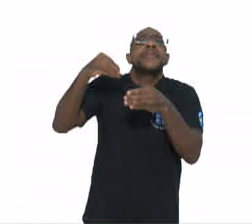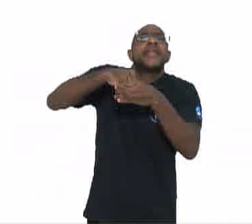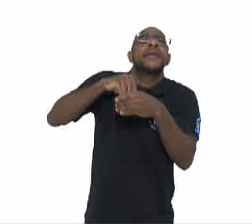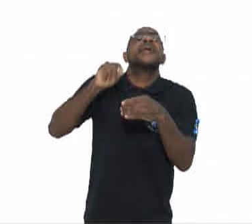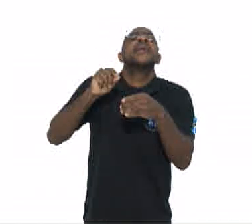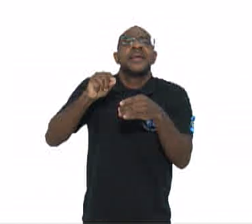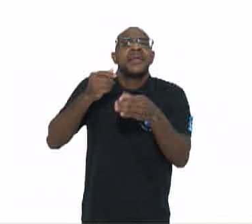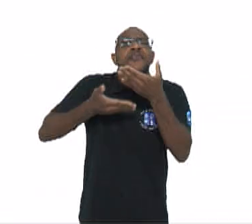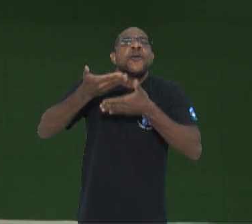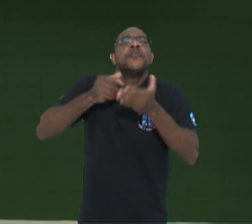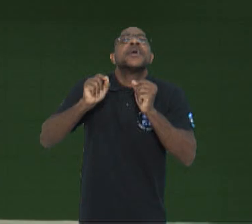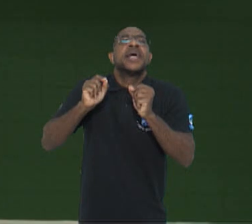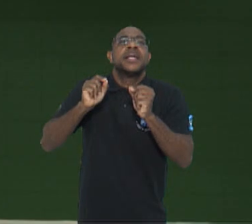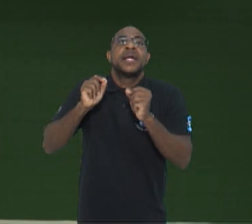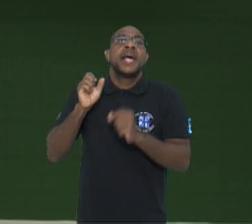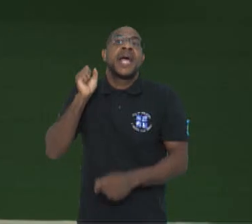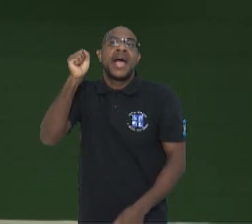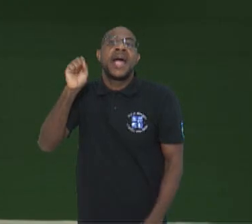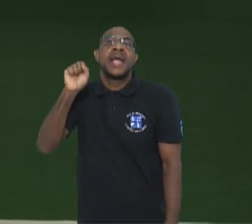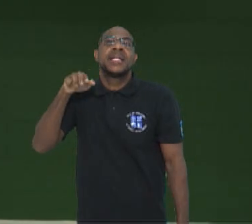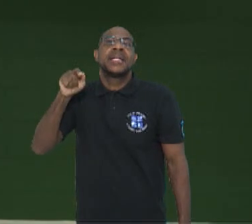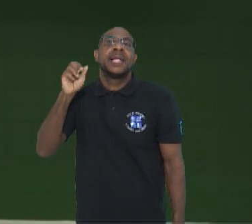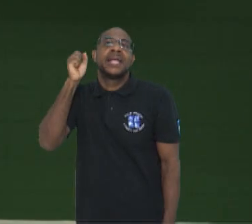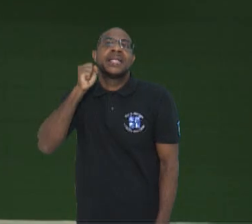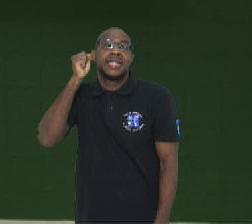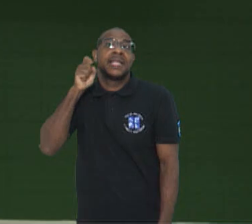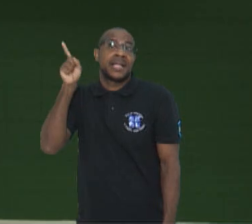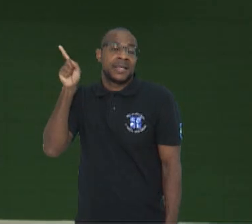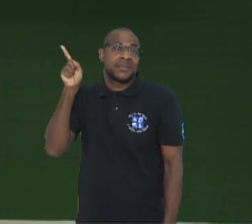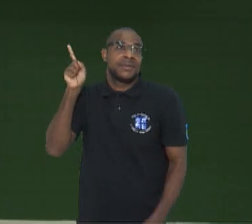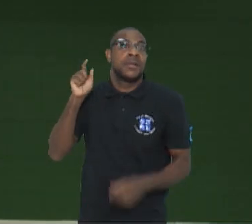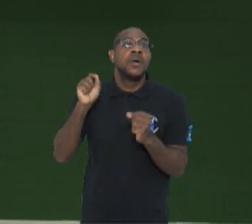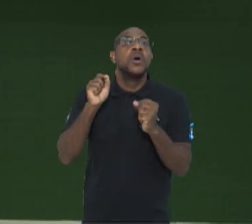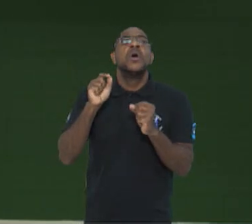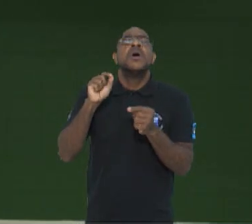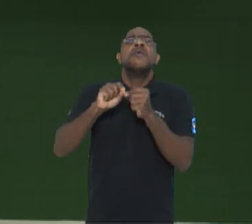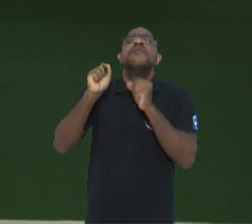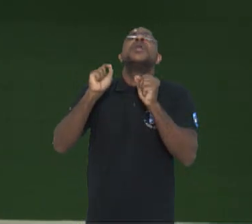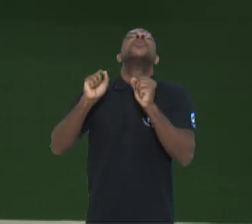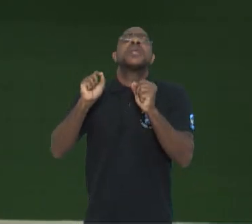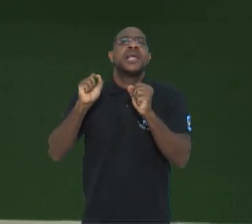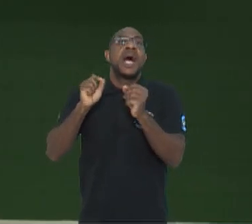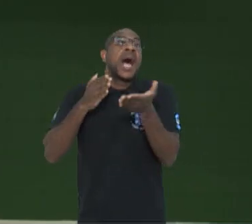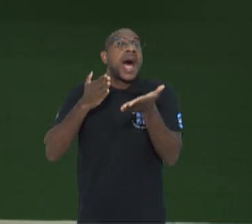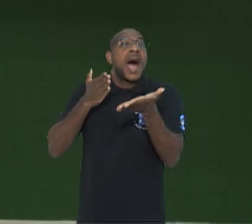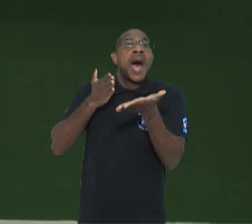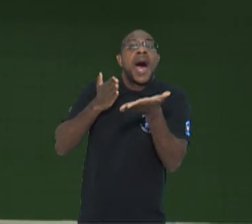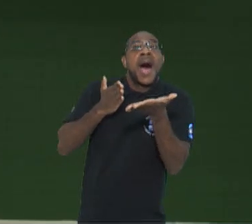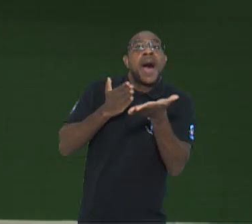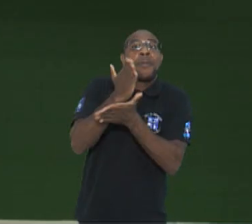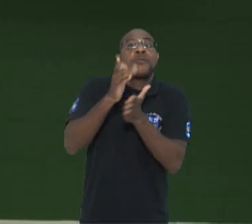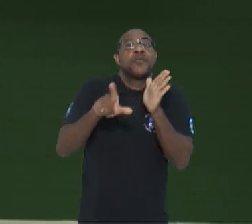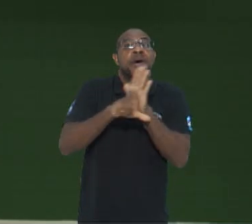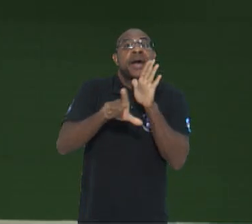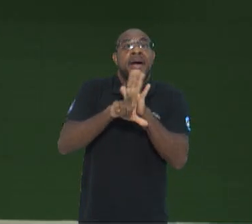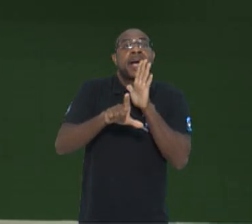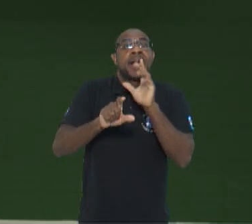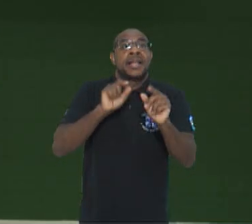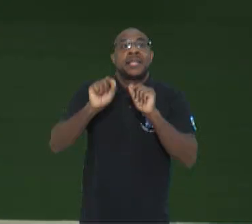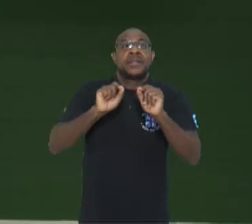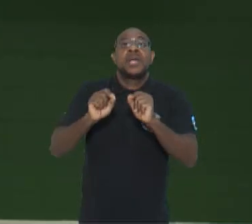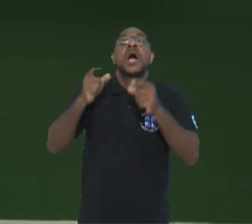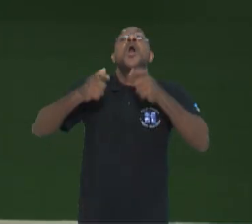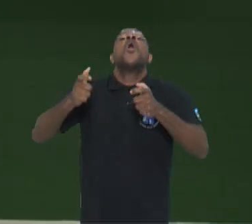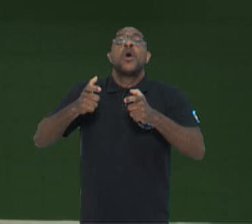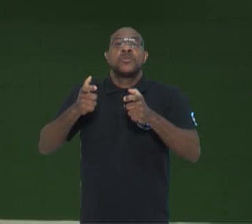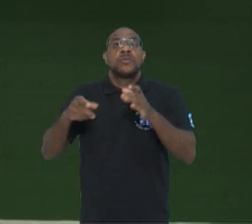Senado, né? O que o Senado fez? Aprovou o regulatório do saneamento básico. Onde? No próprio